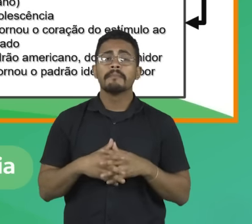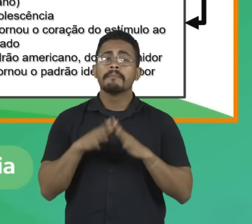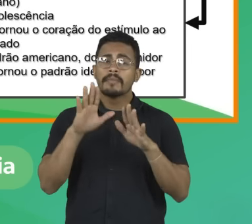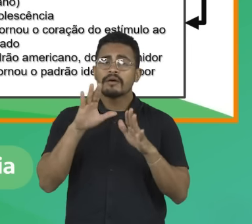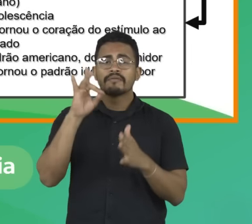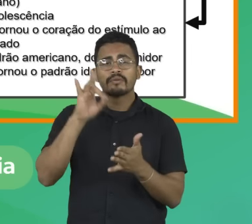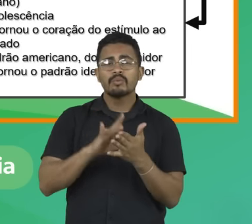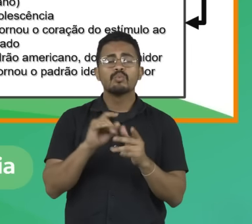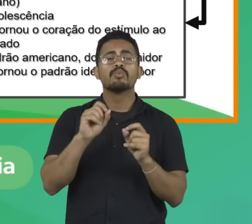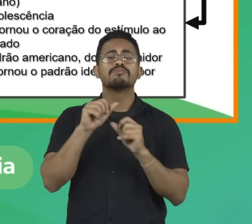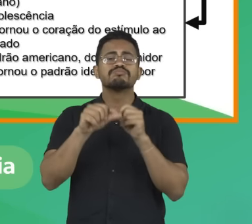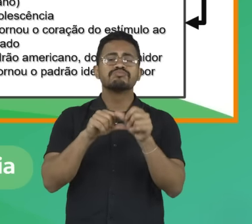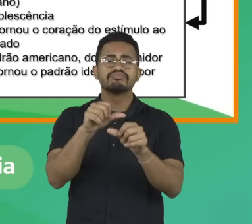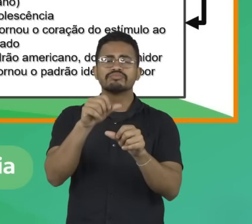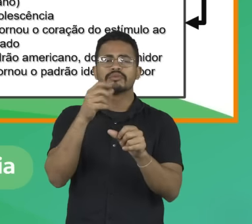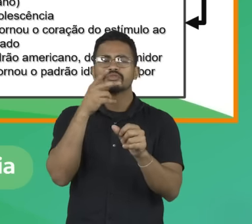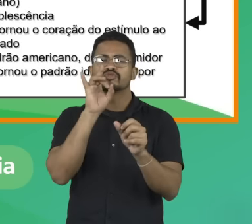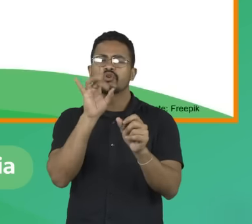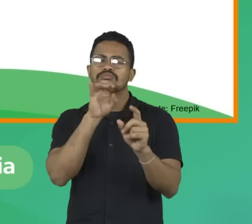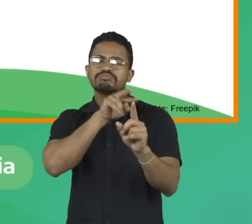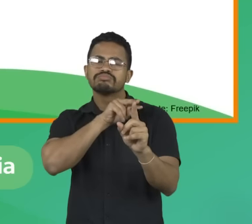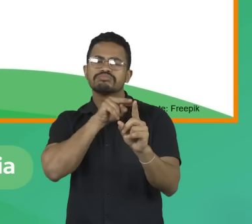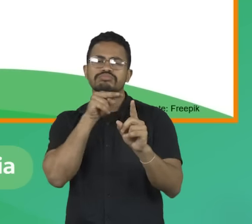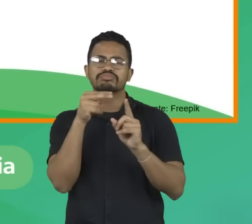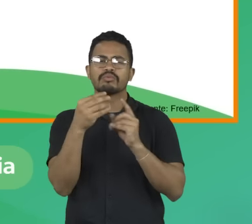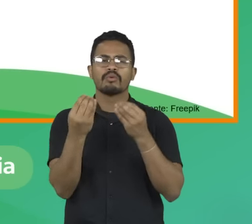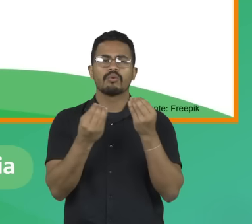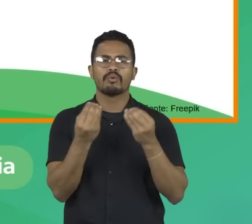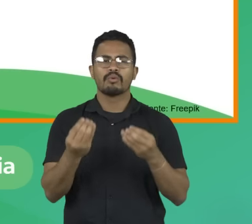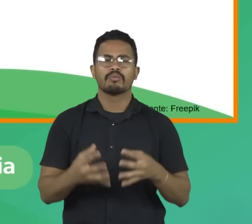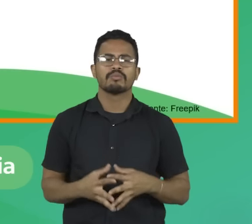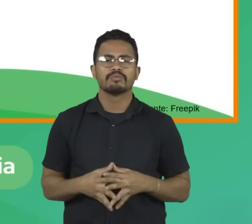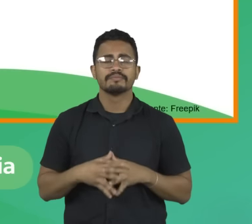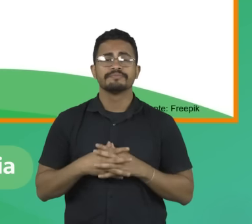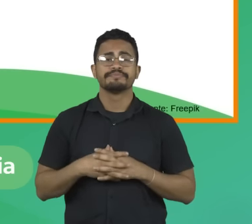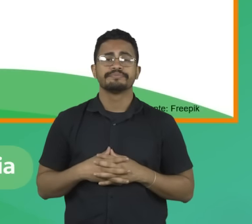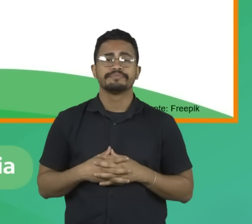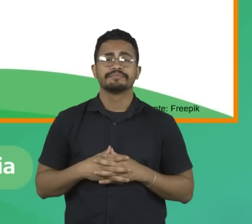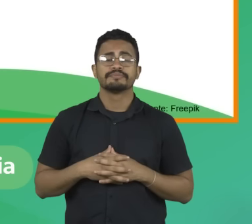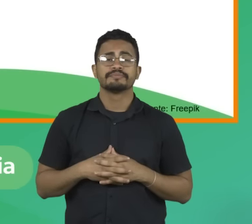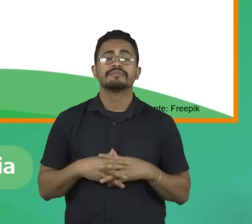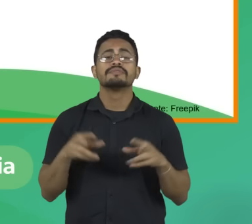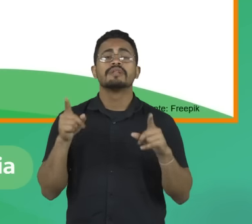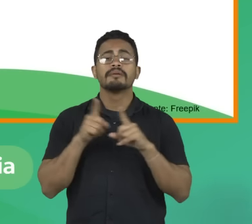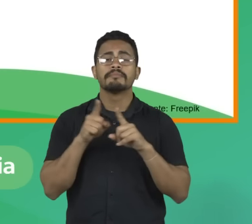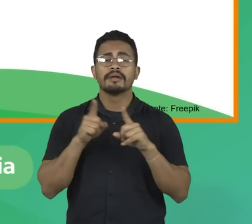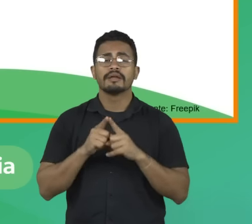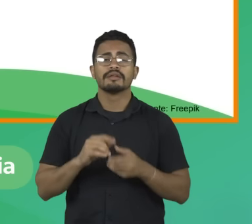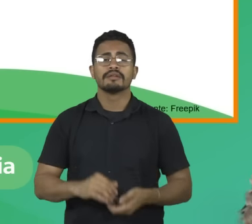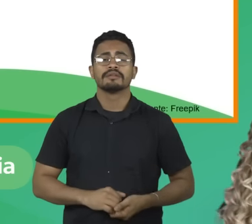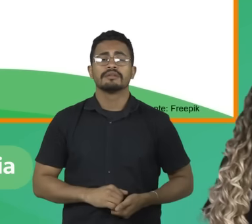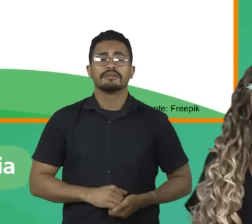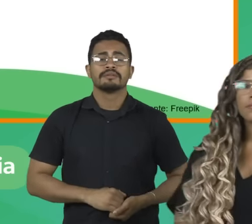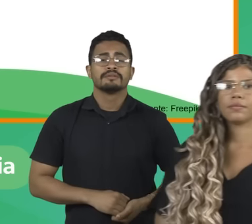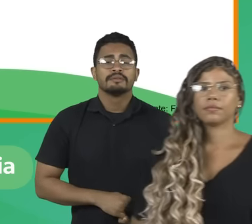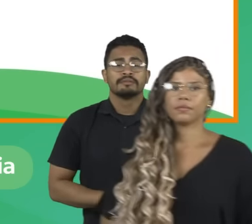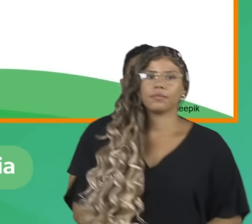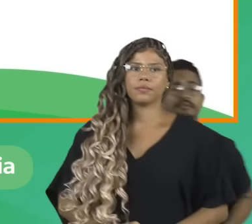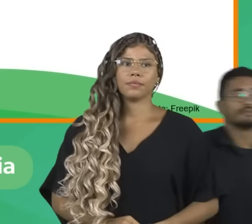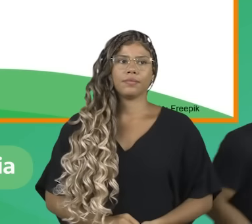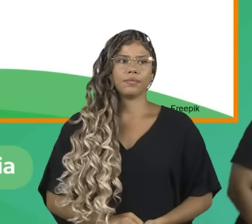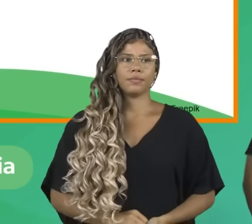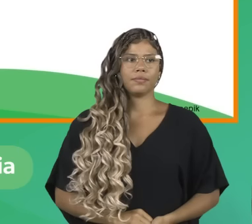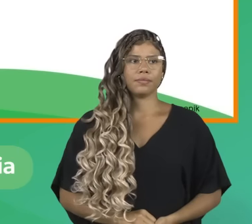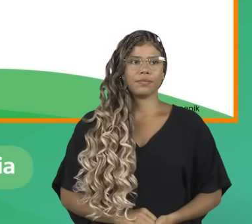de vista, mas o sistema continuava o mesmo. E isso acabou culminando entre a década de